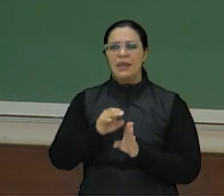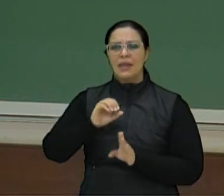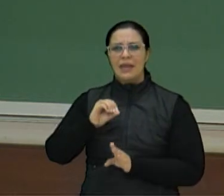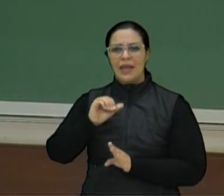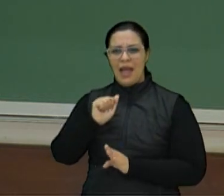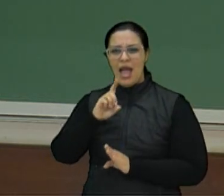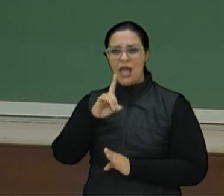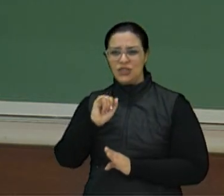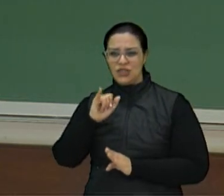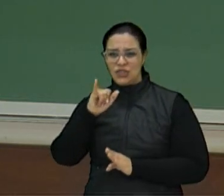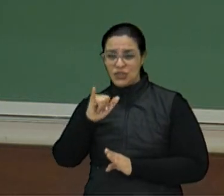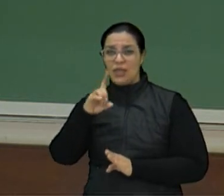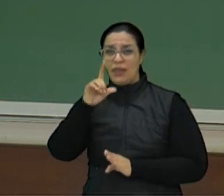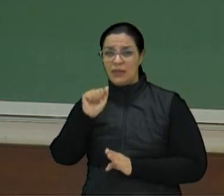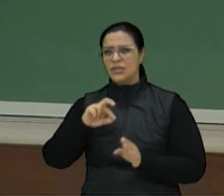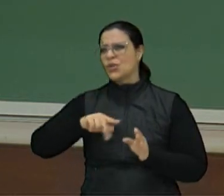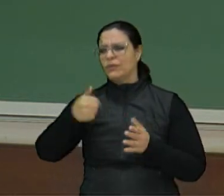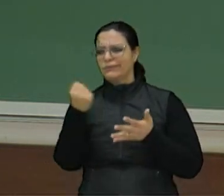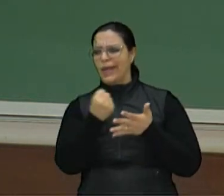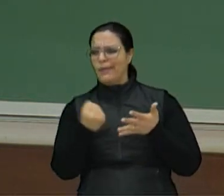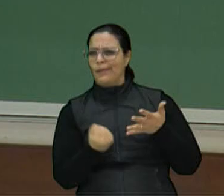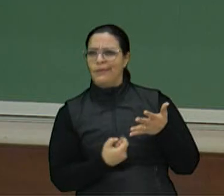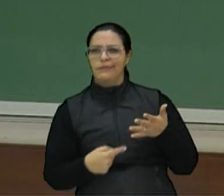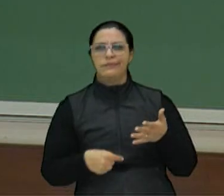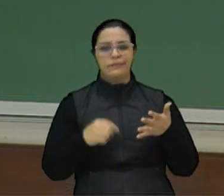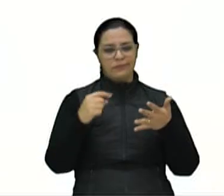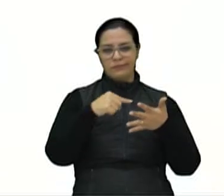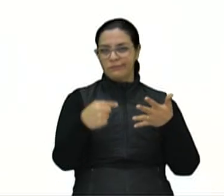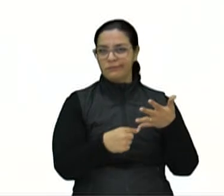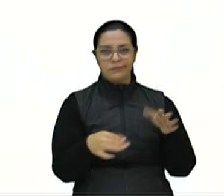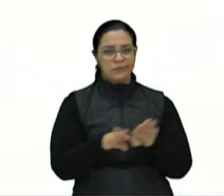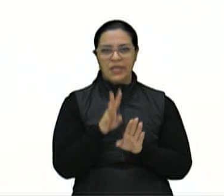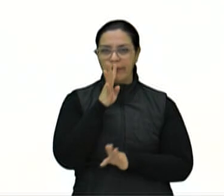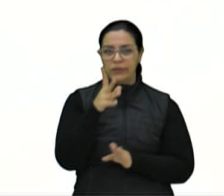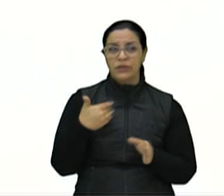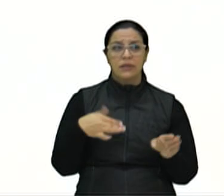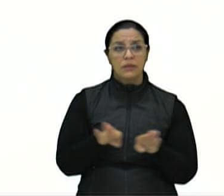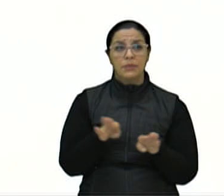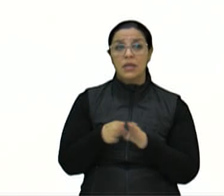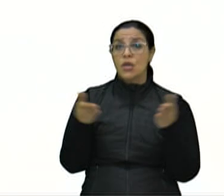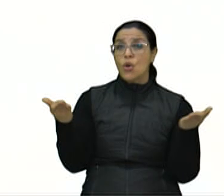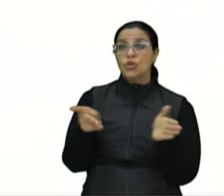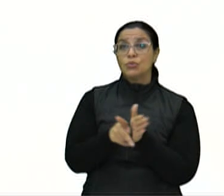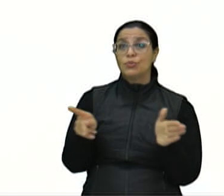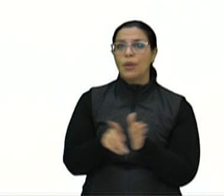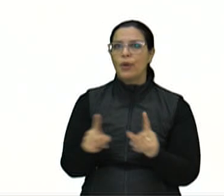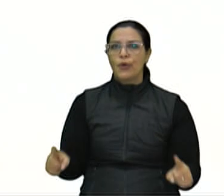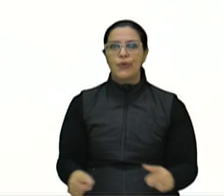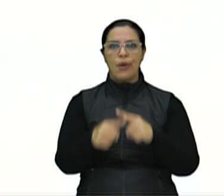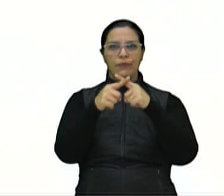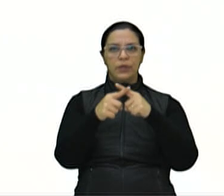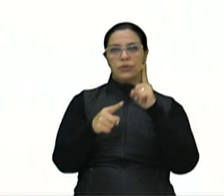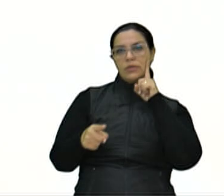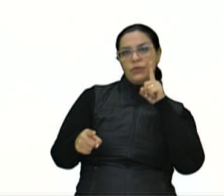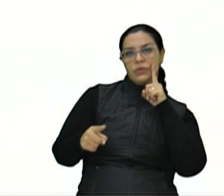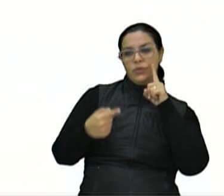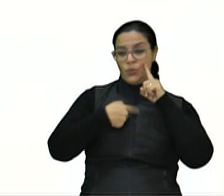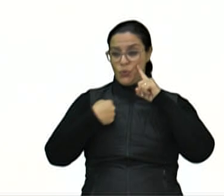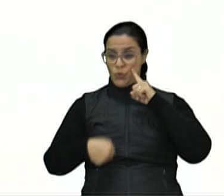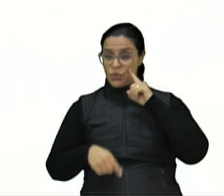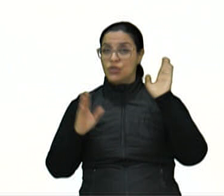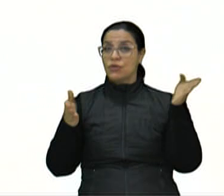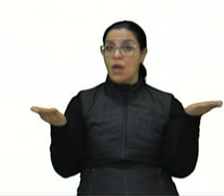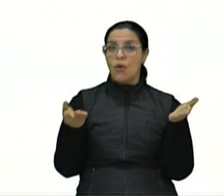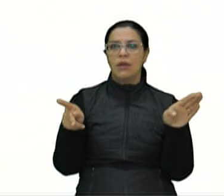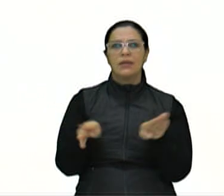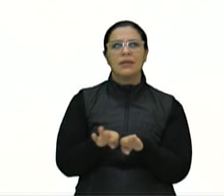e várias outras marcas. As atuais tensões comerciais entre China e Estados Unidos ganharam um novo capítulo, pelo